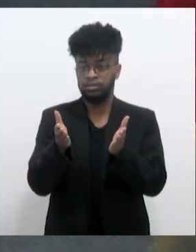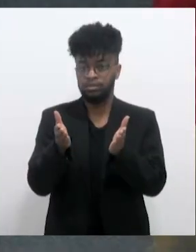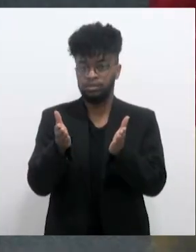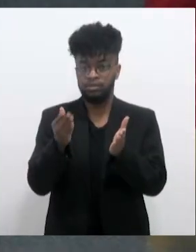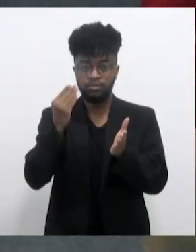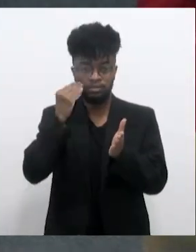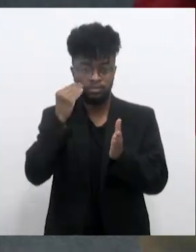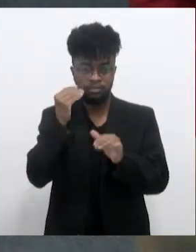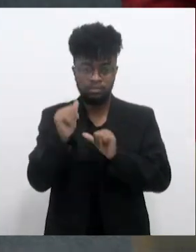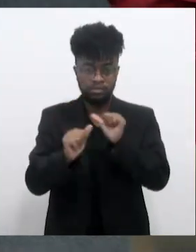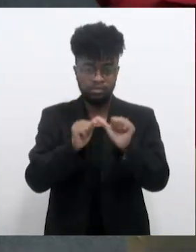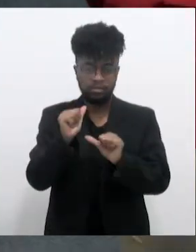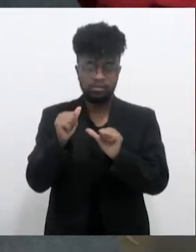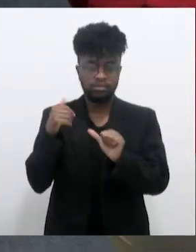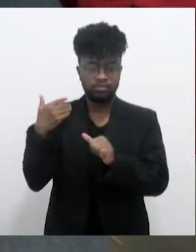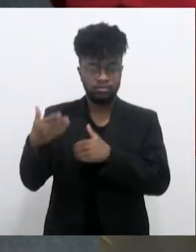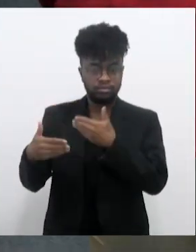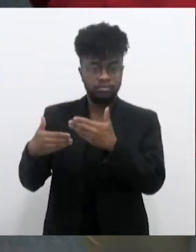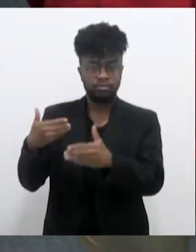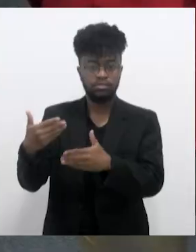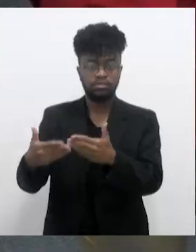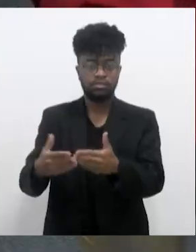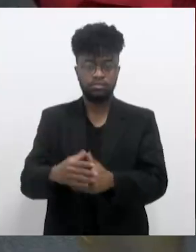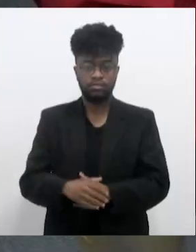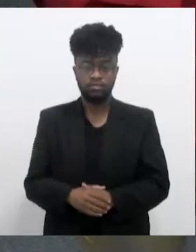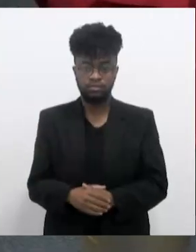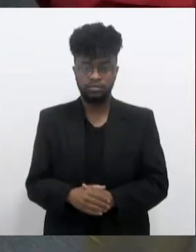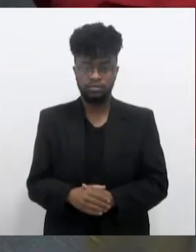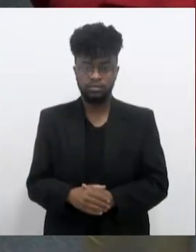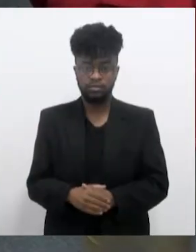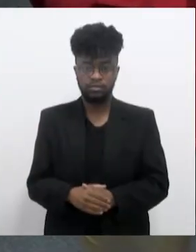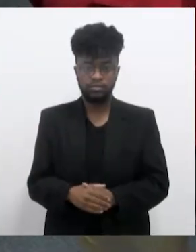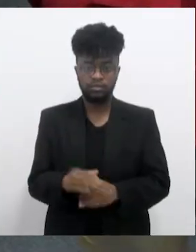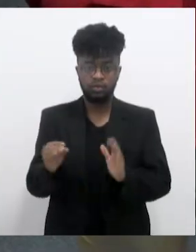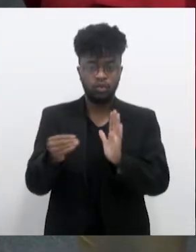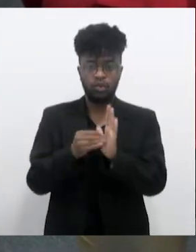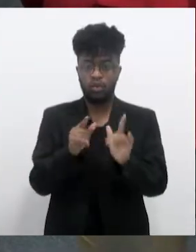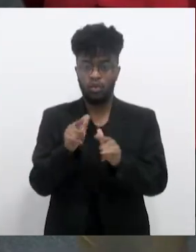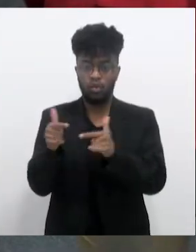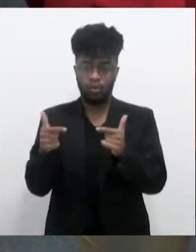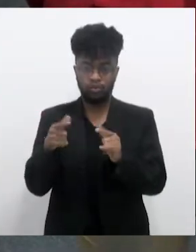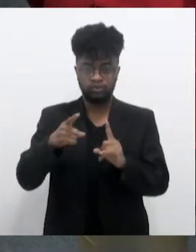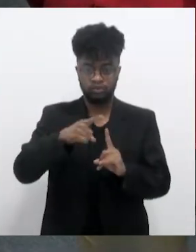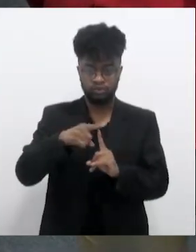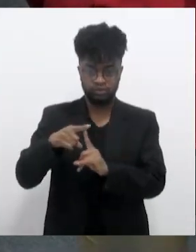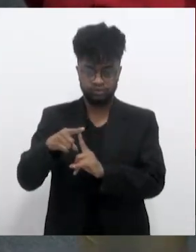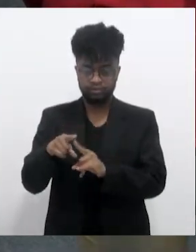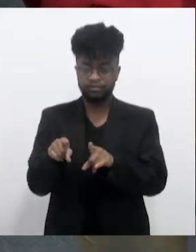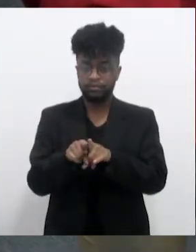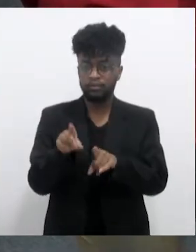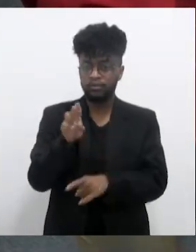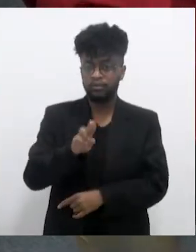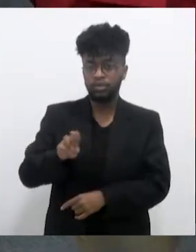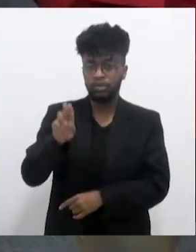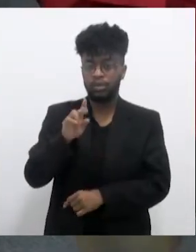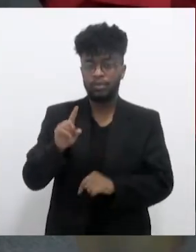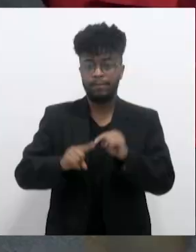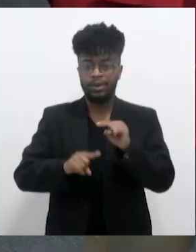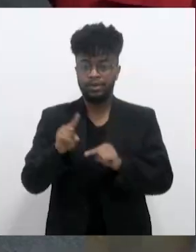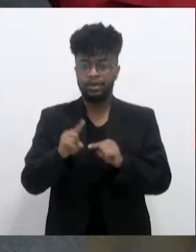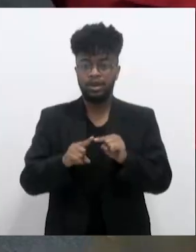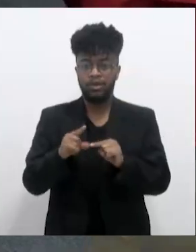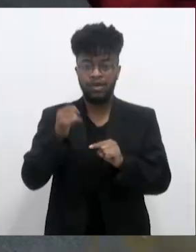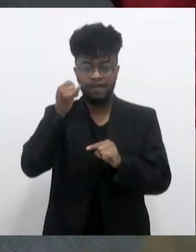mudar eles progressivamente para outras fontes e usar combustíveis